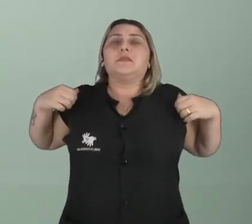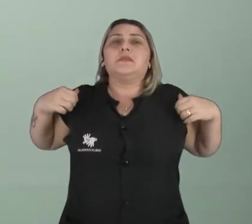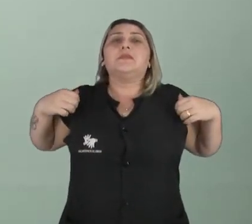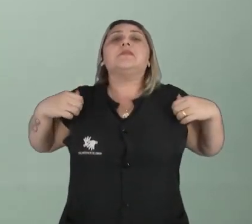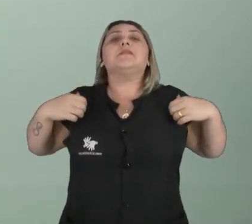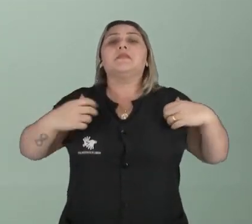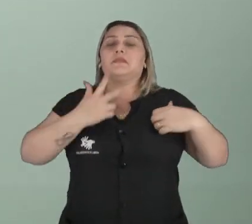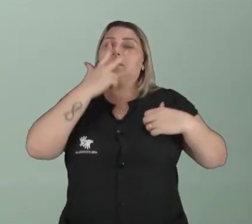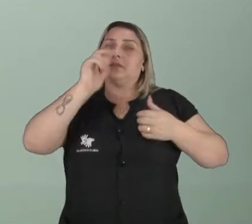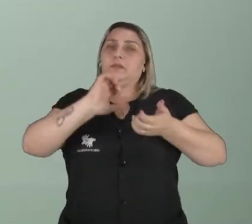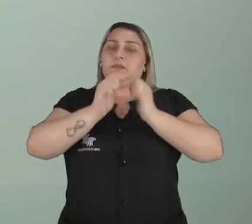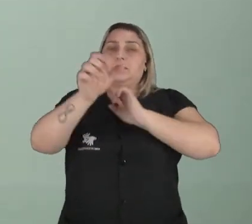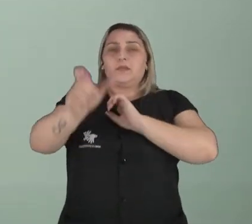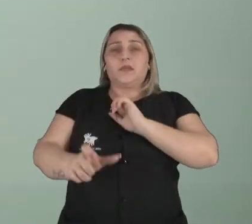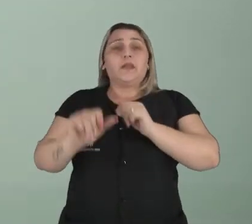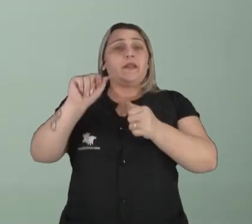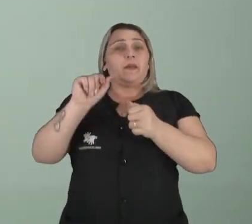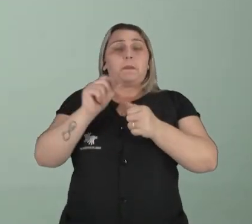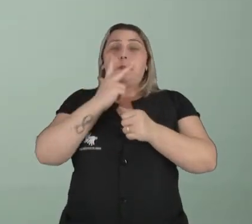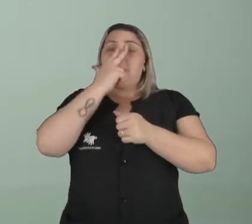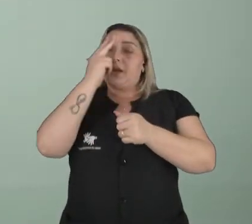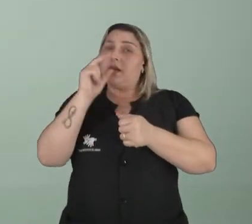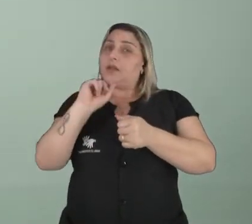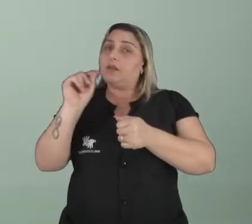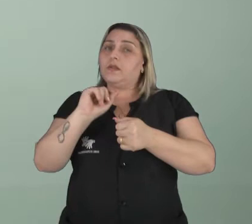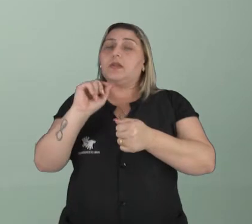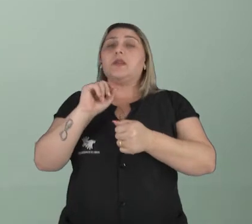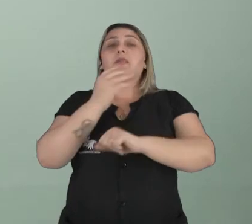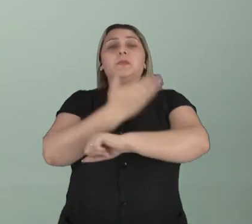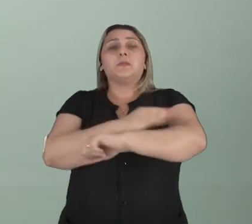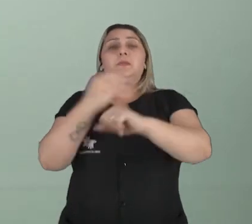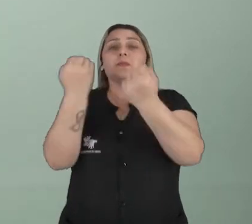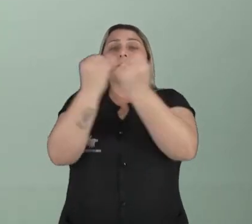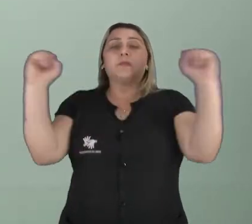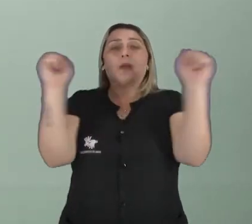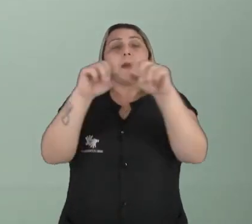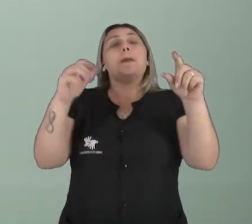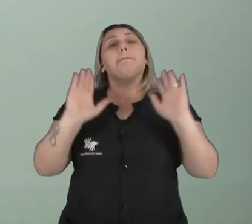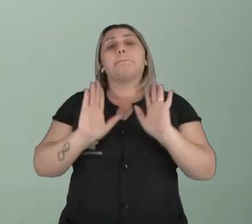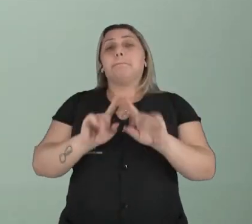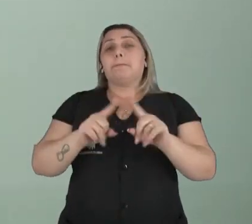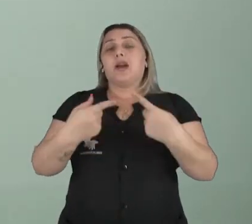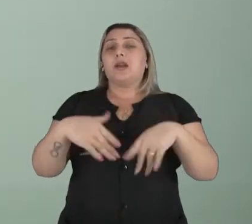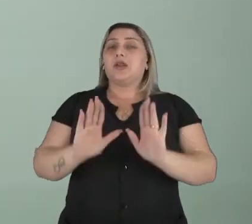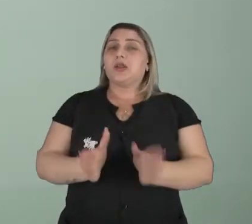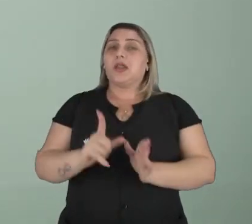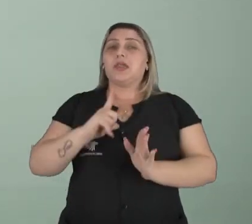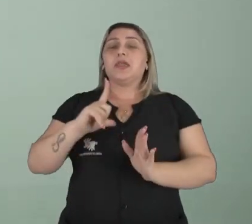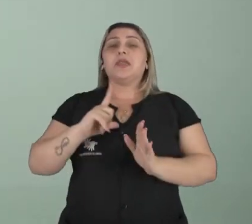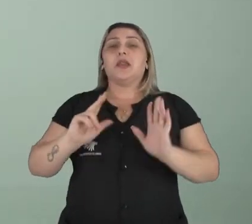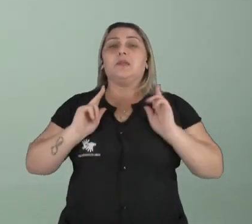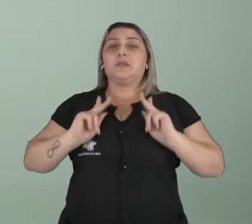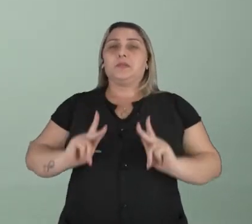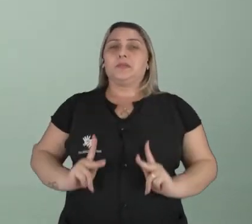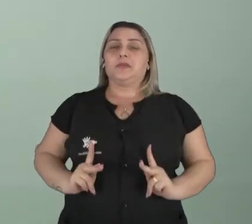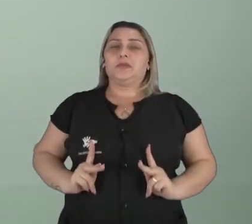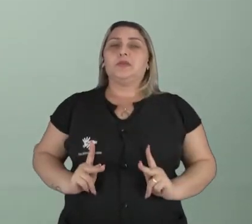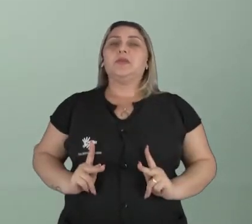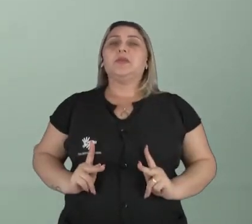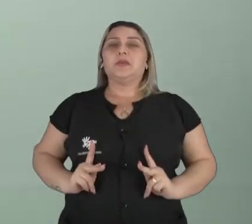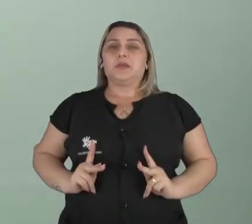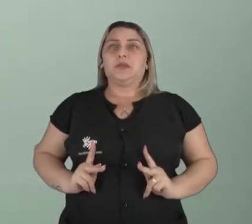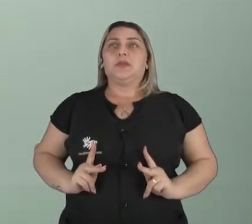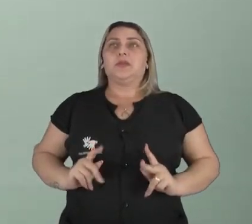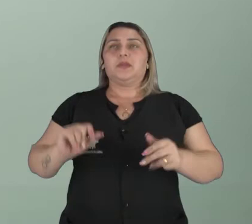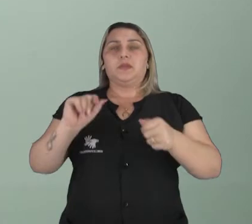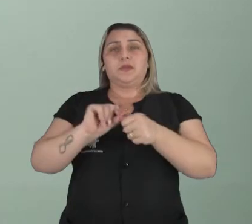aparentemente Atlético muitas vezes nem faz atividade física mas exercício físico Mas ele já tem essa costura Atlético e aí